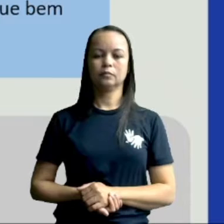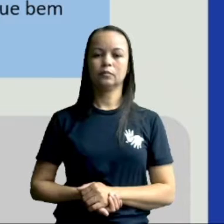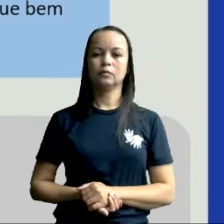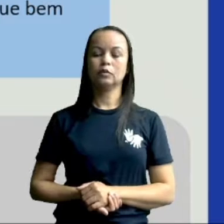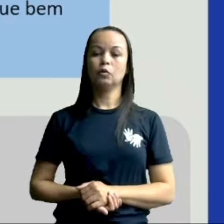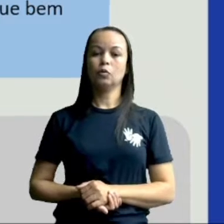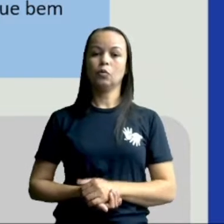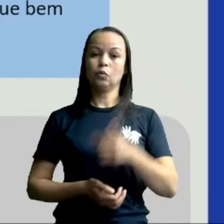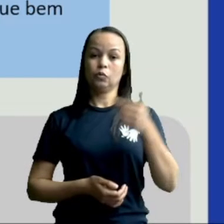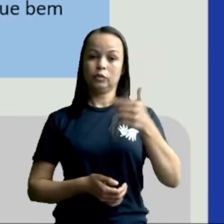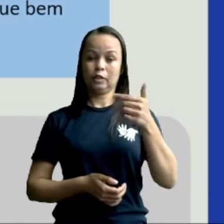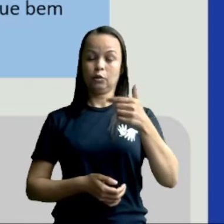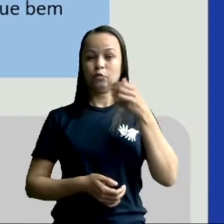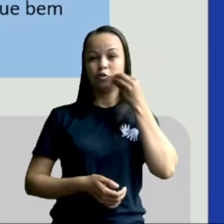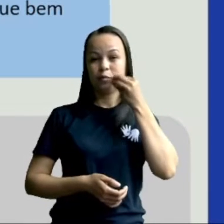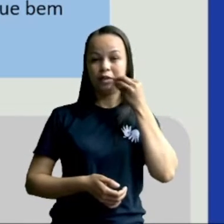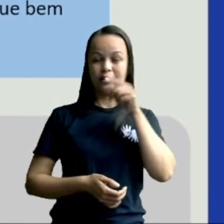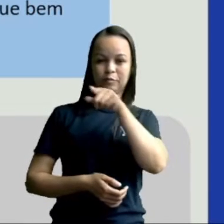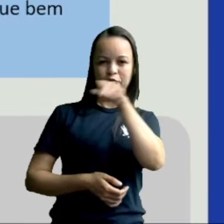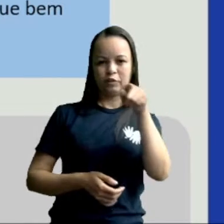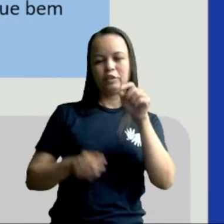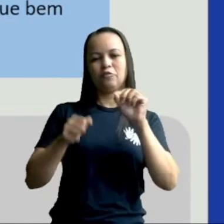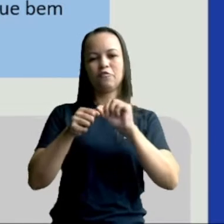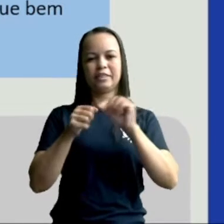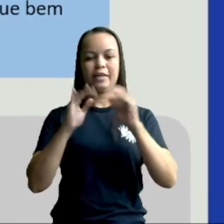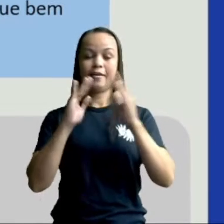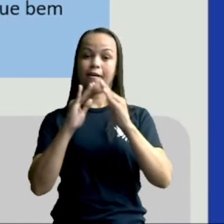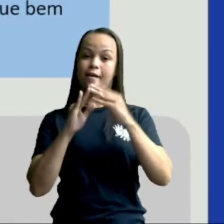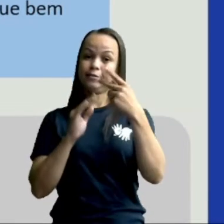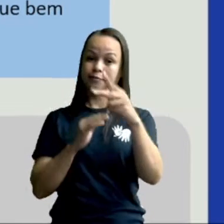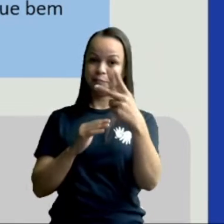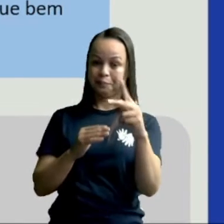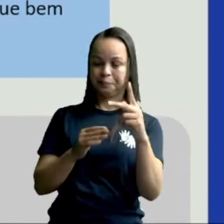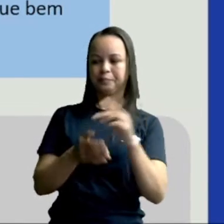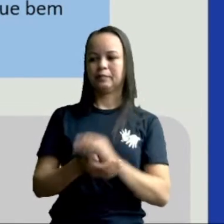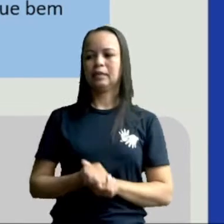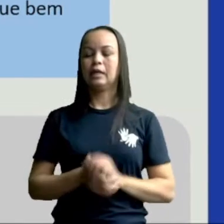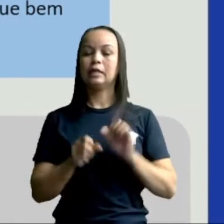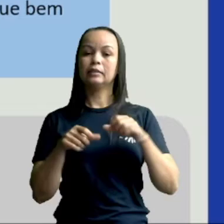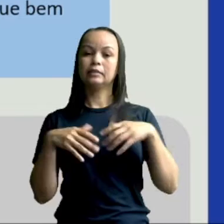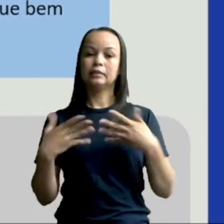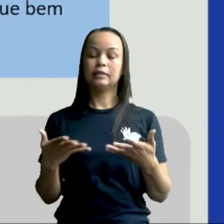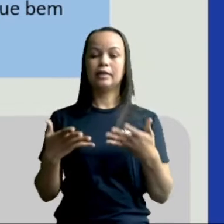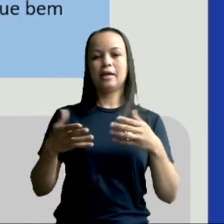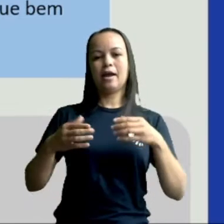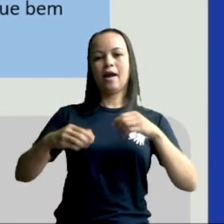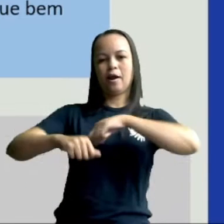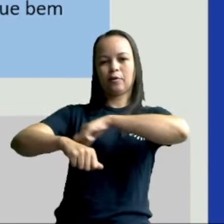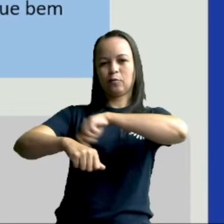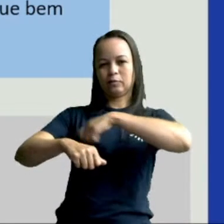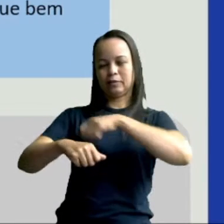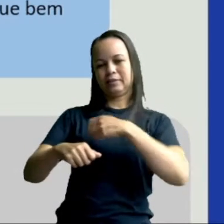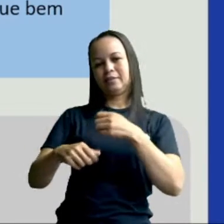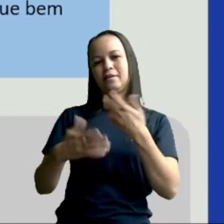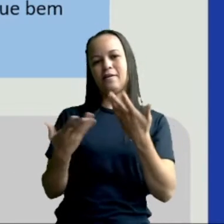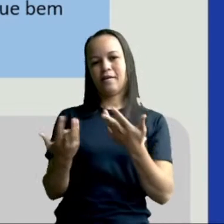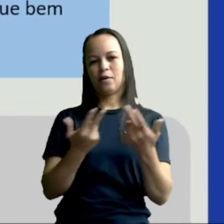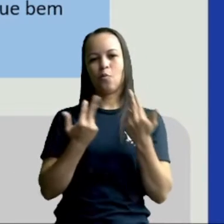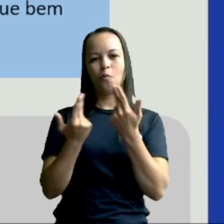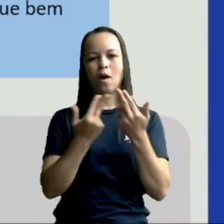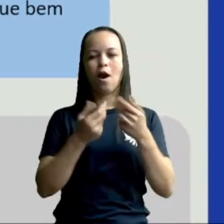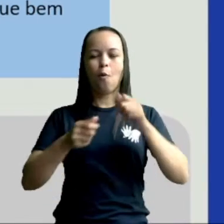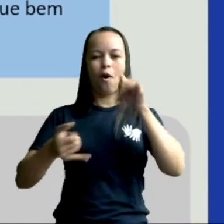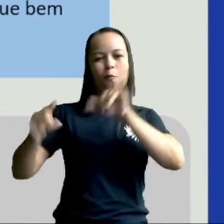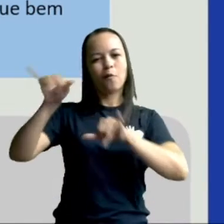segundo experimento vocês vão fazer em casa, tá certo? Porque se a cozinha é um laboratório, então vocês vão ter que fazer esse